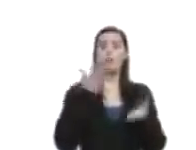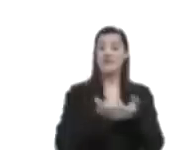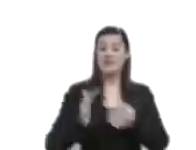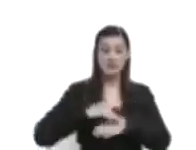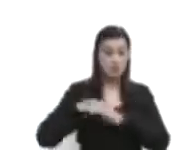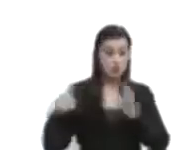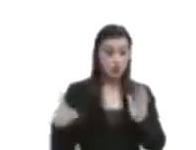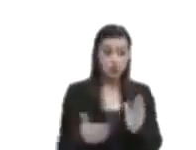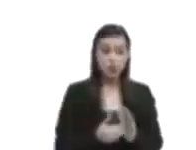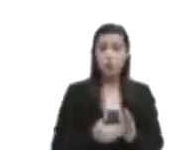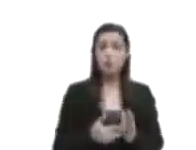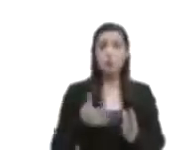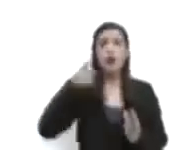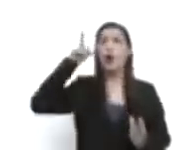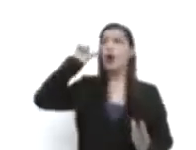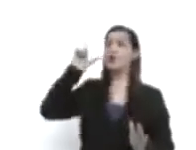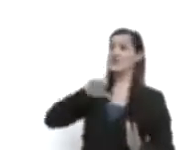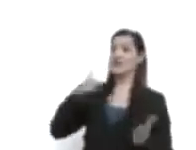com essas chagas.